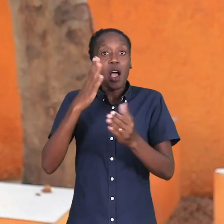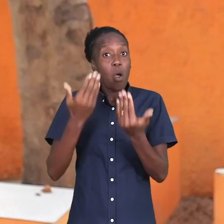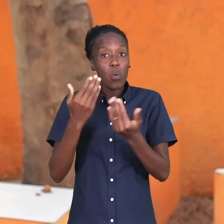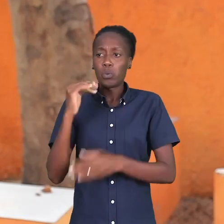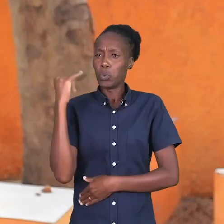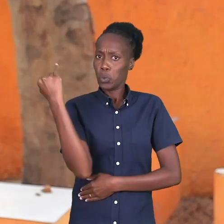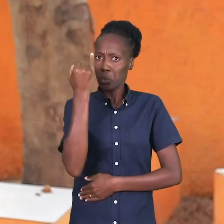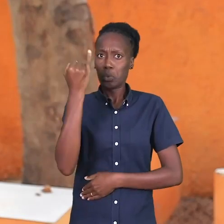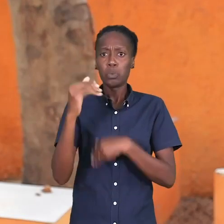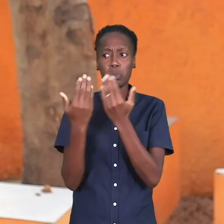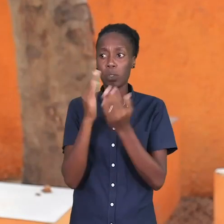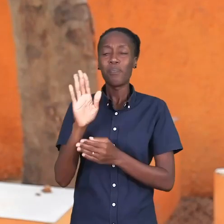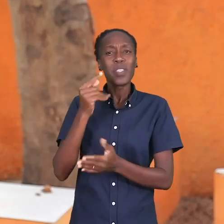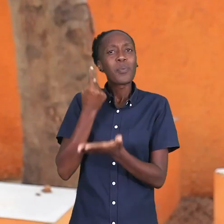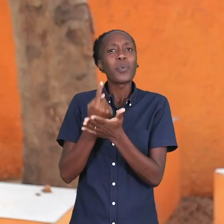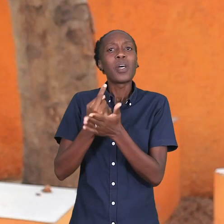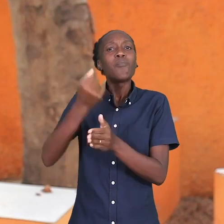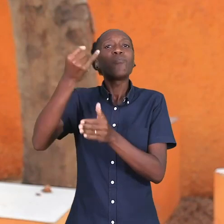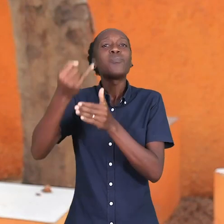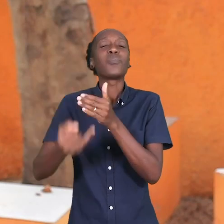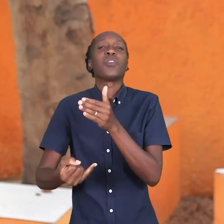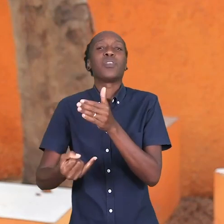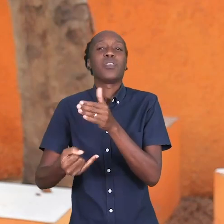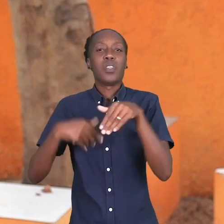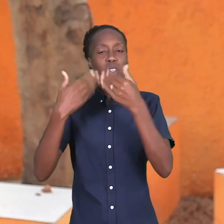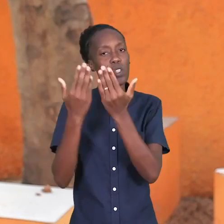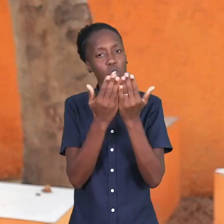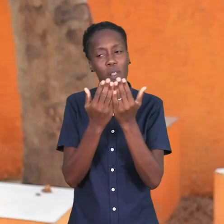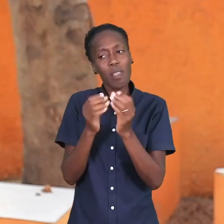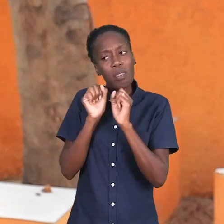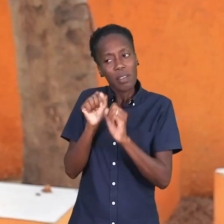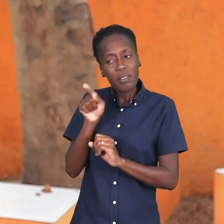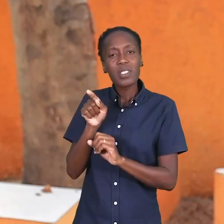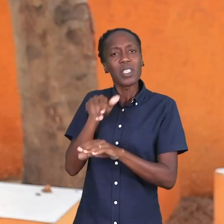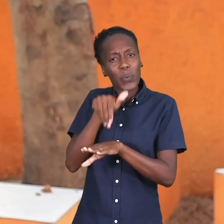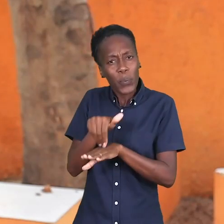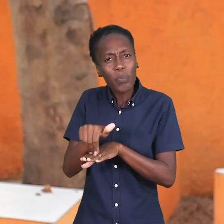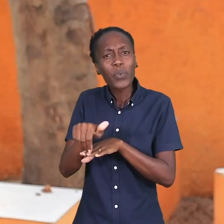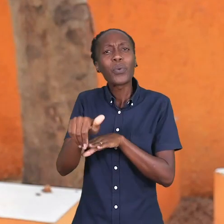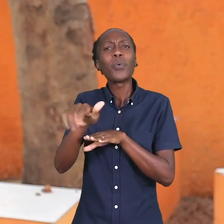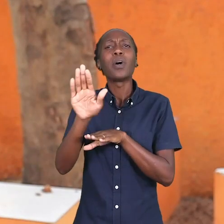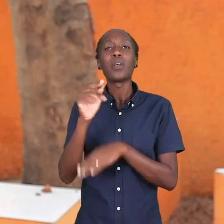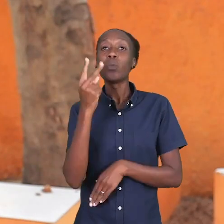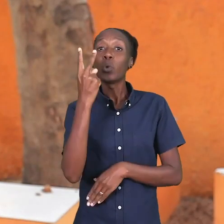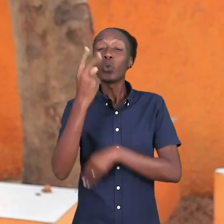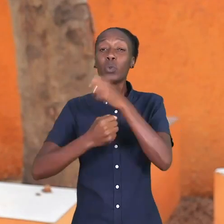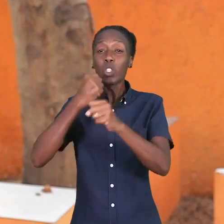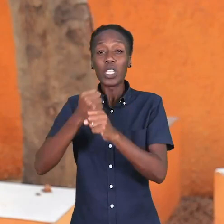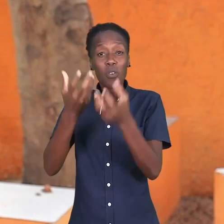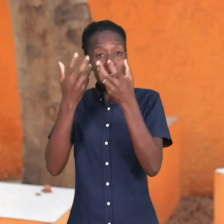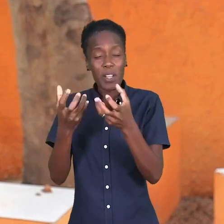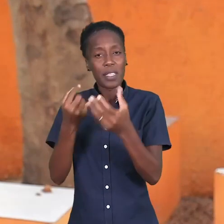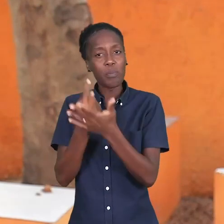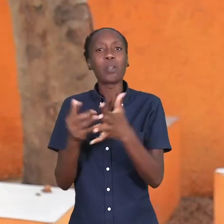instituto. A primeira coisa é escola. Tem que ultimar, agora está a fazer segundo ano. Você tem que ir à frente, esses 2 anos